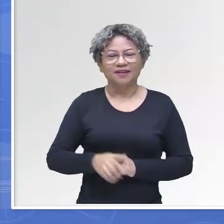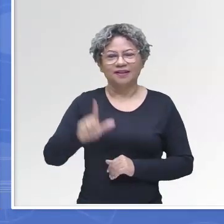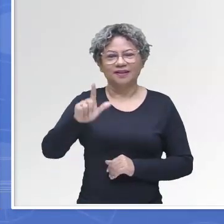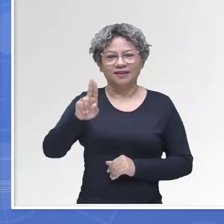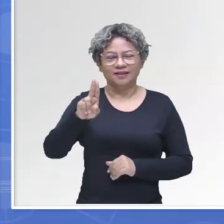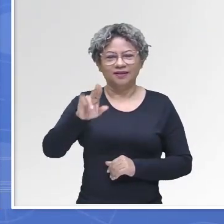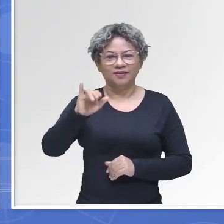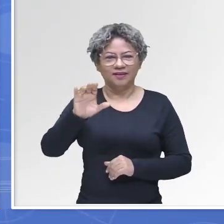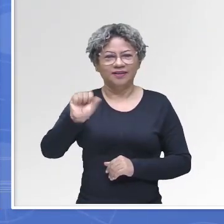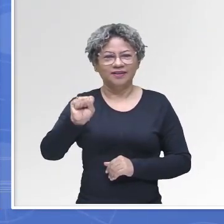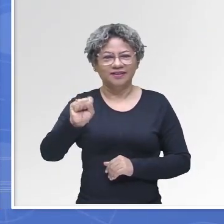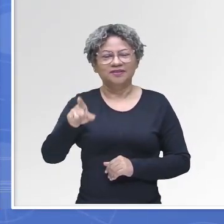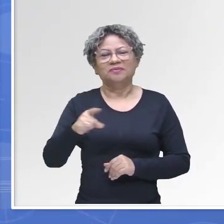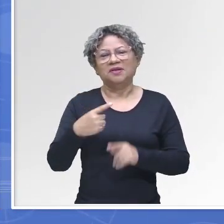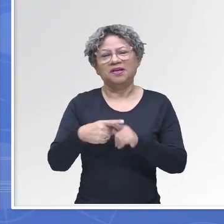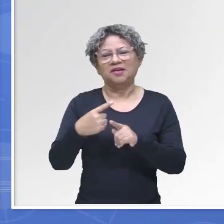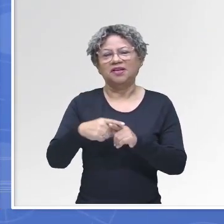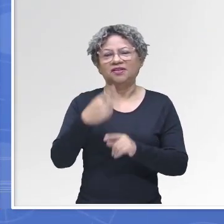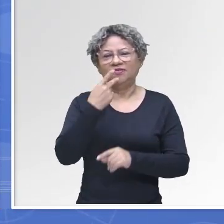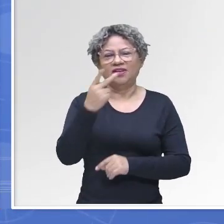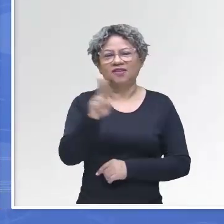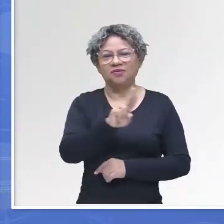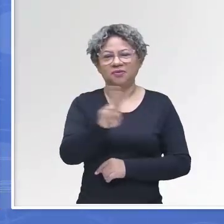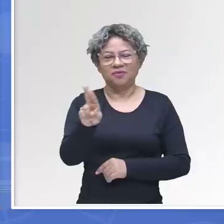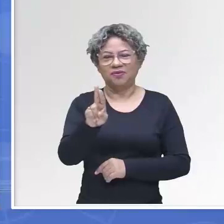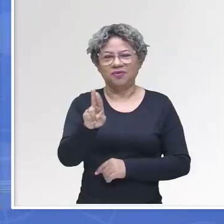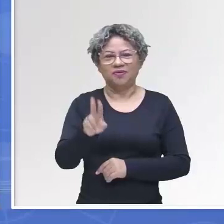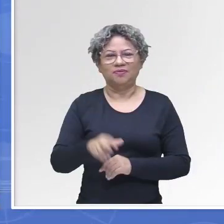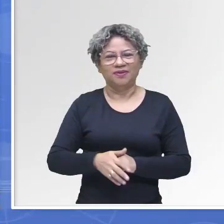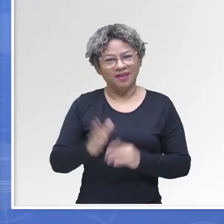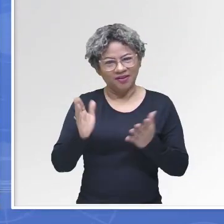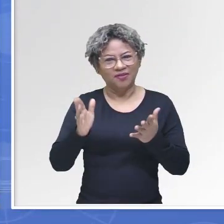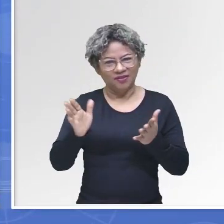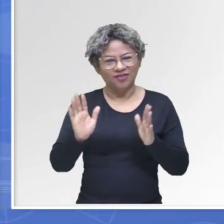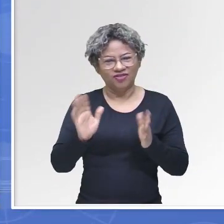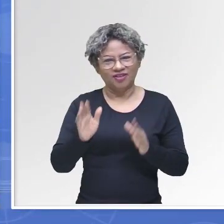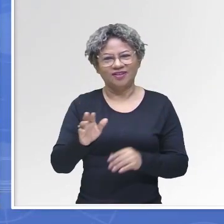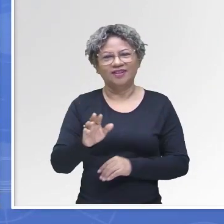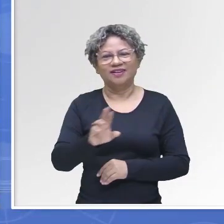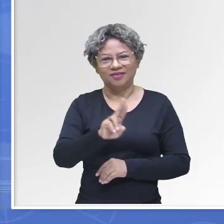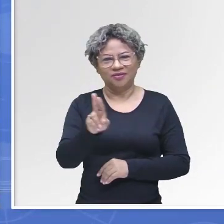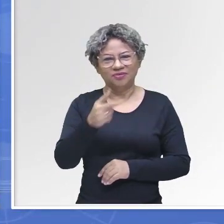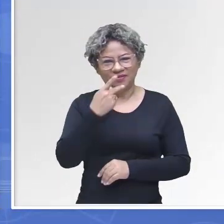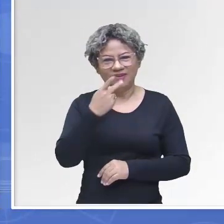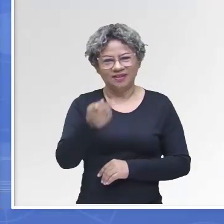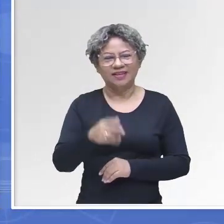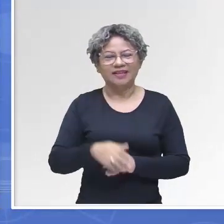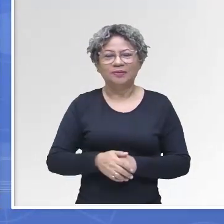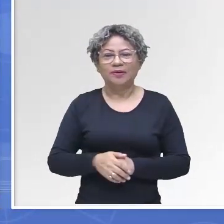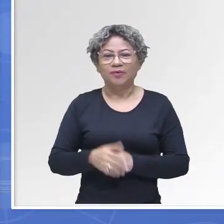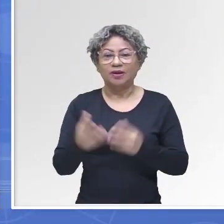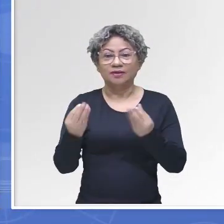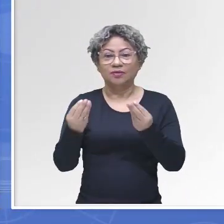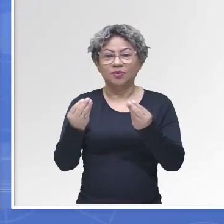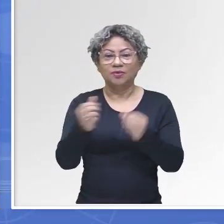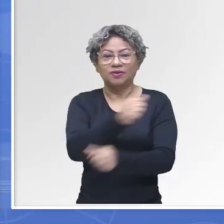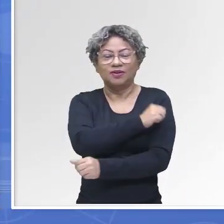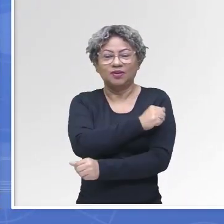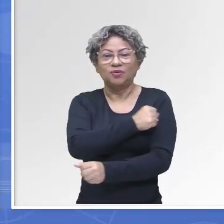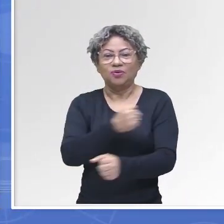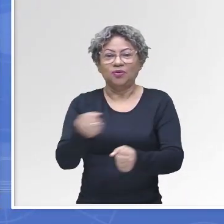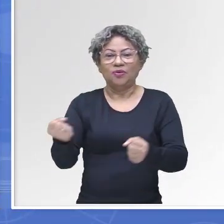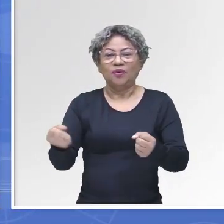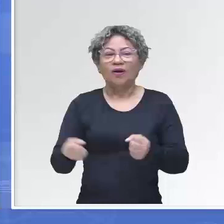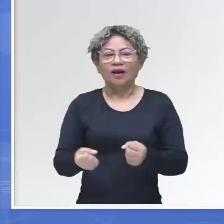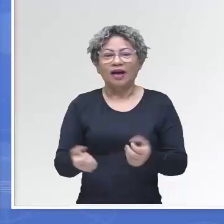também está reclamando que eu não estava chamando ele. Agora eu chamei vocês. Então, é porque não dá tempo, ó. Já está extrapolando